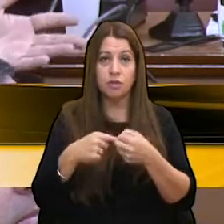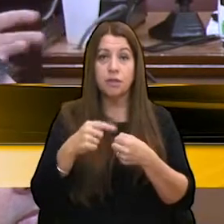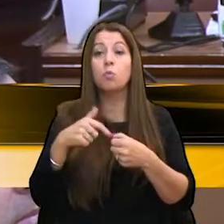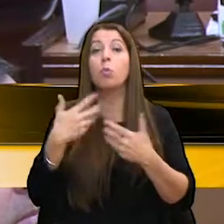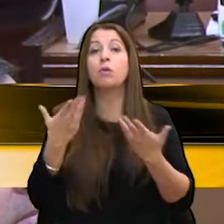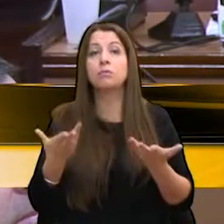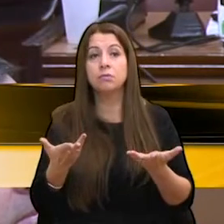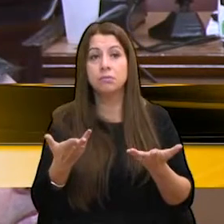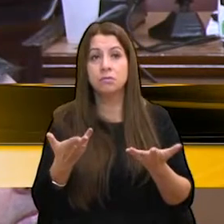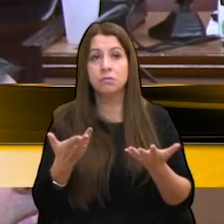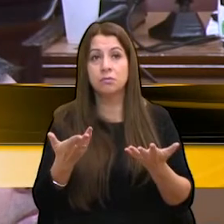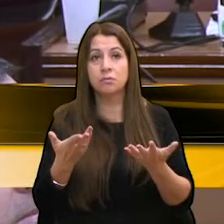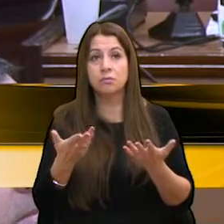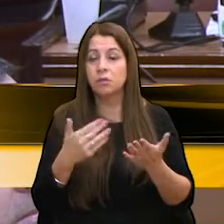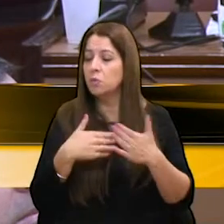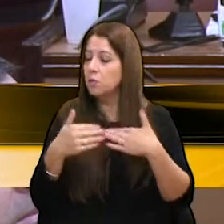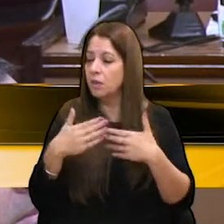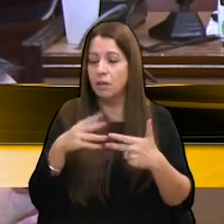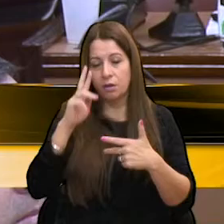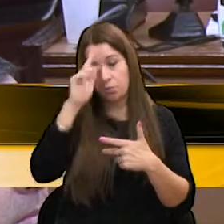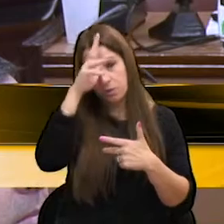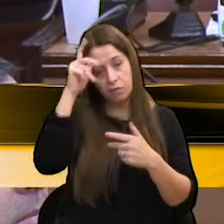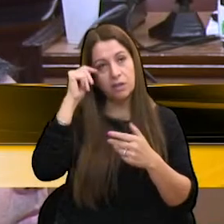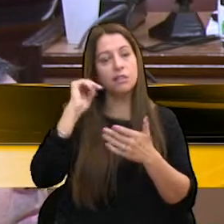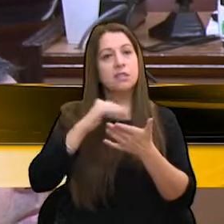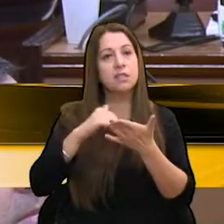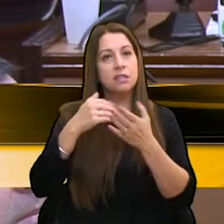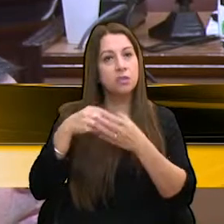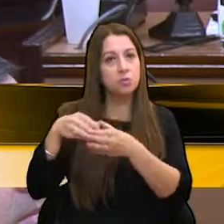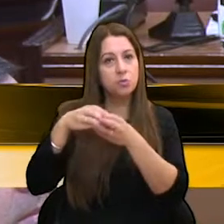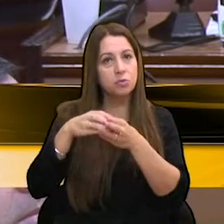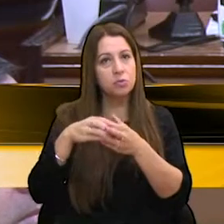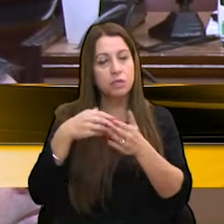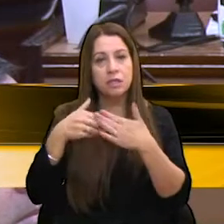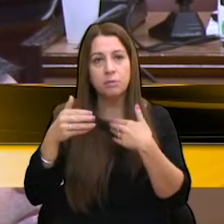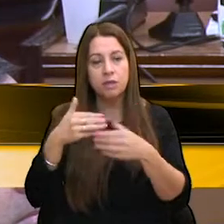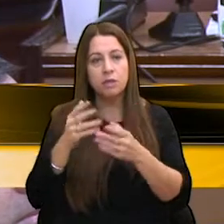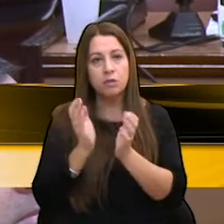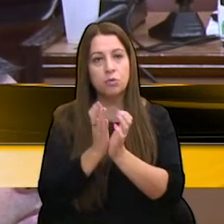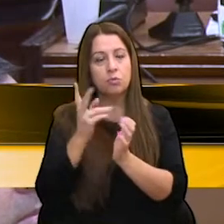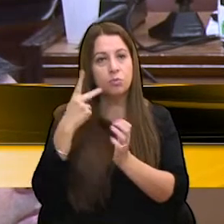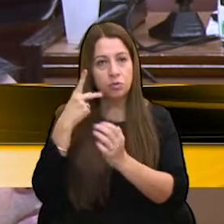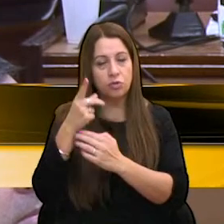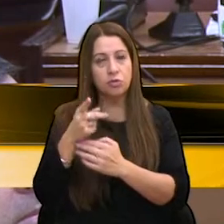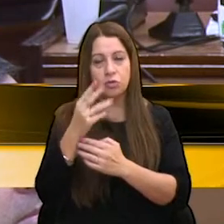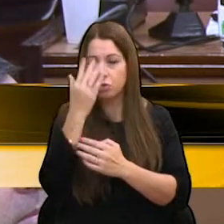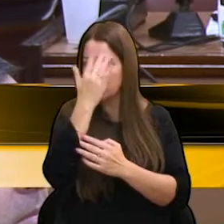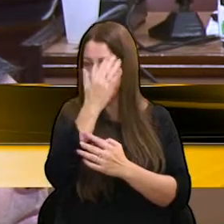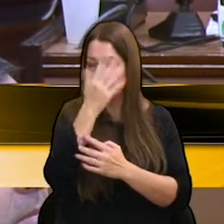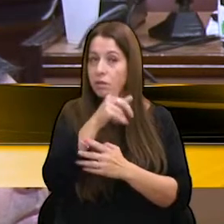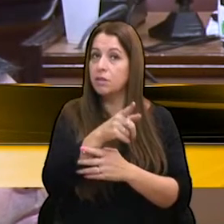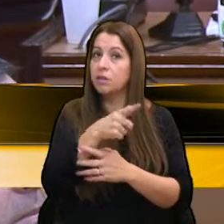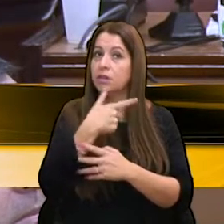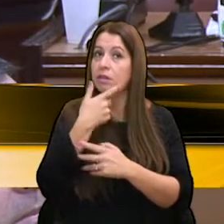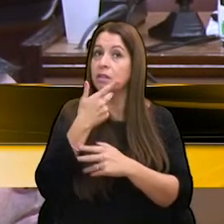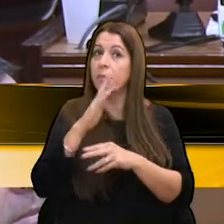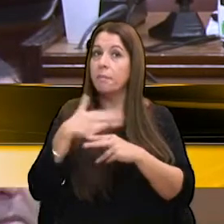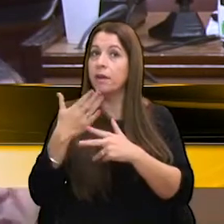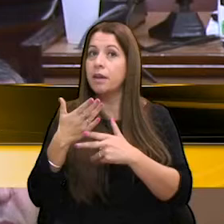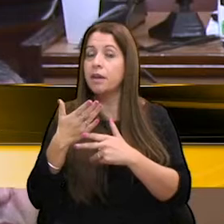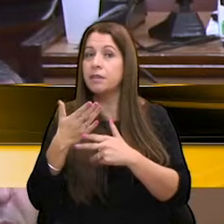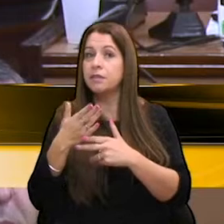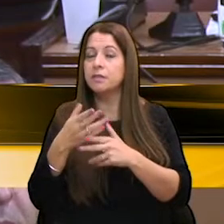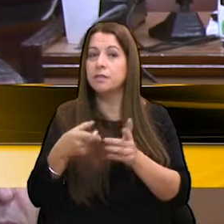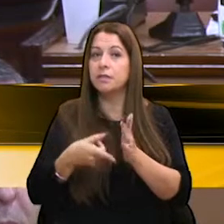é? Qualquer prefeito, qualquer secretário de turismo, independente de partido, vereadora Ediló, é pequena demais